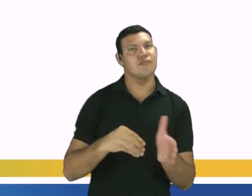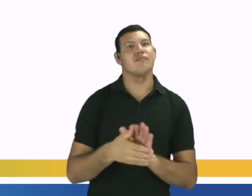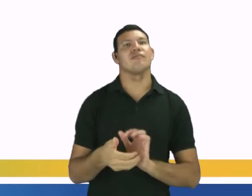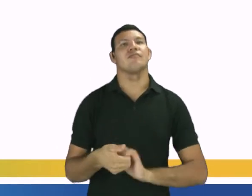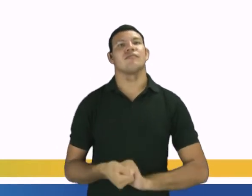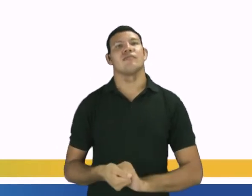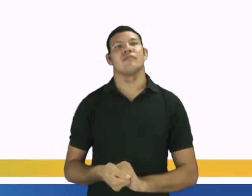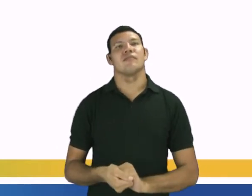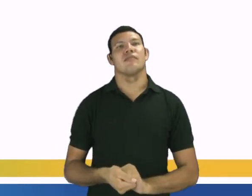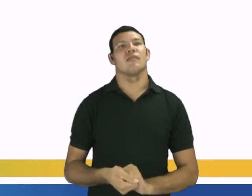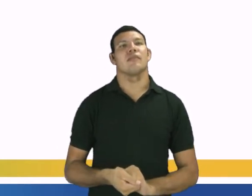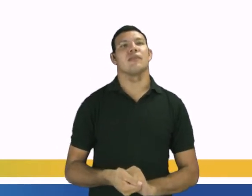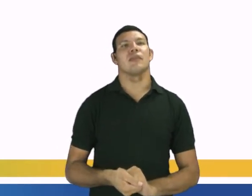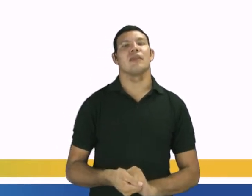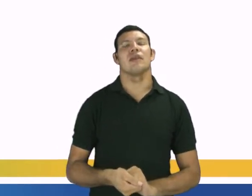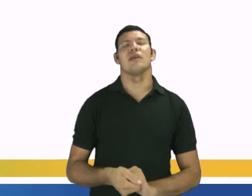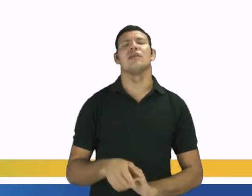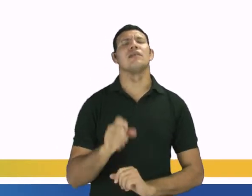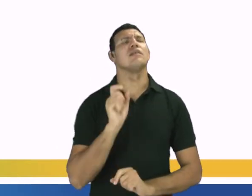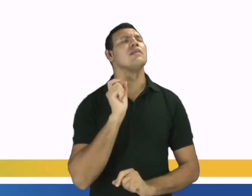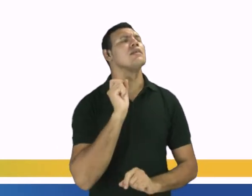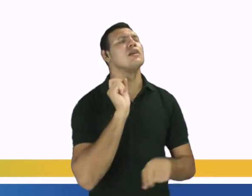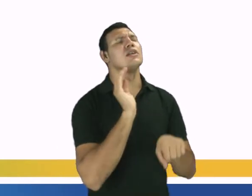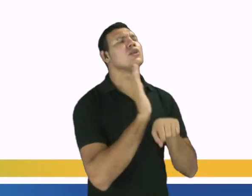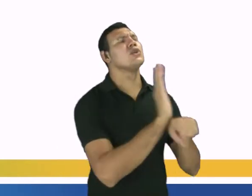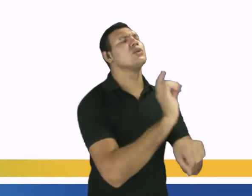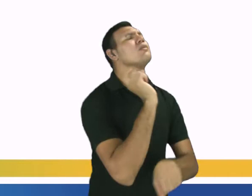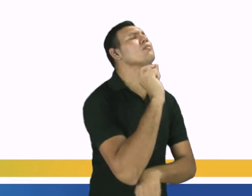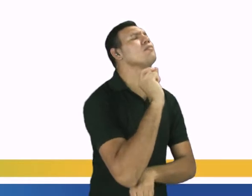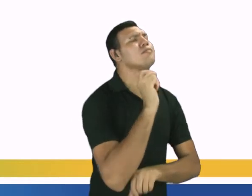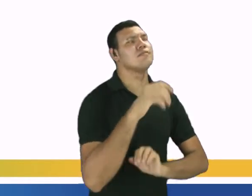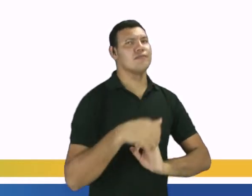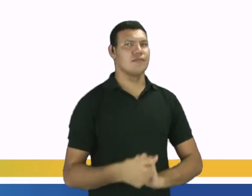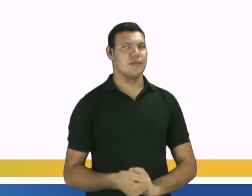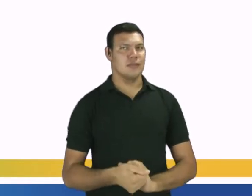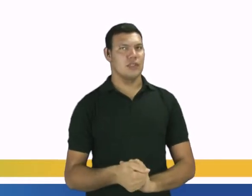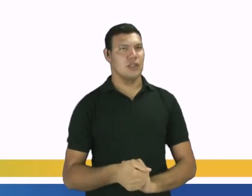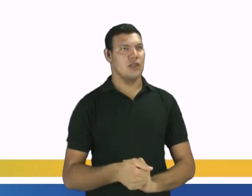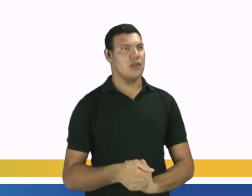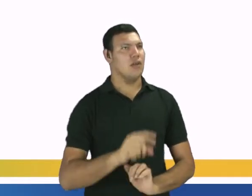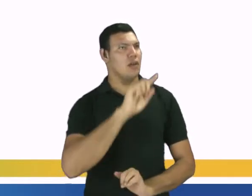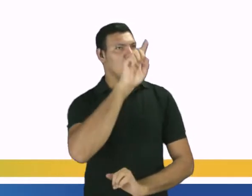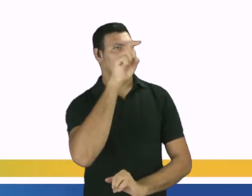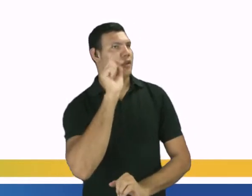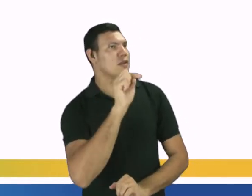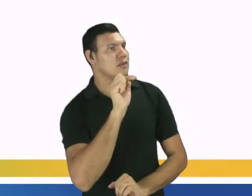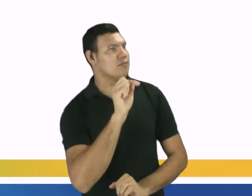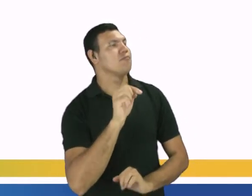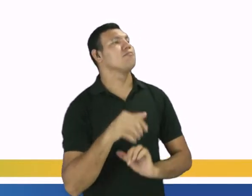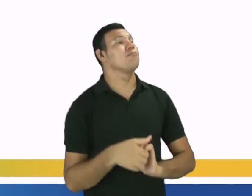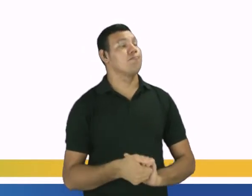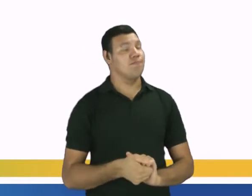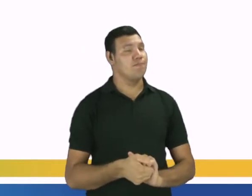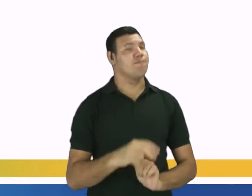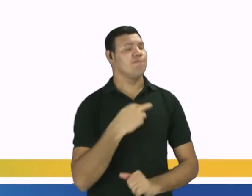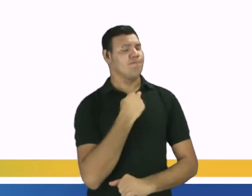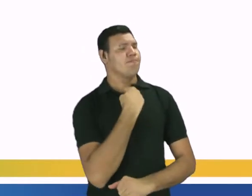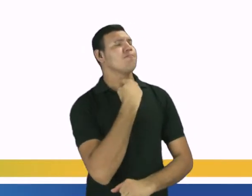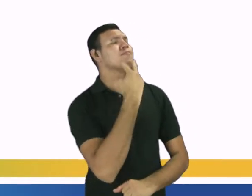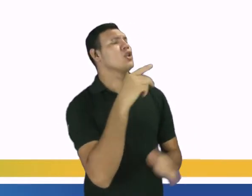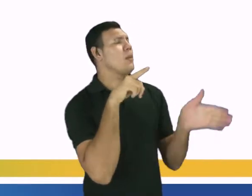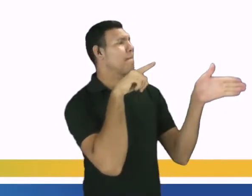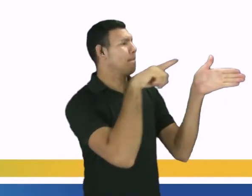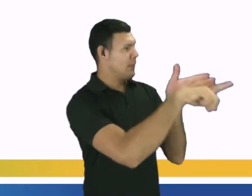linha. Buenos dias, ¿en qué puedo ayudarla? Para que serve a interrogação no começo? Lembra? Para dar esse tom de voz de pergunta